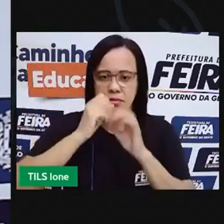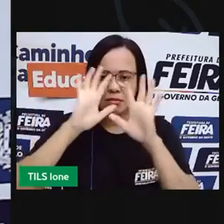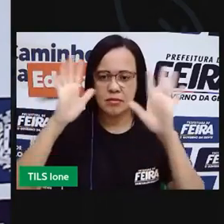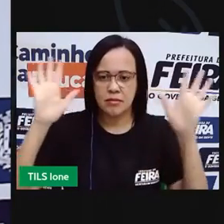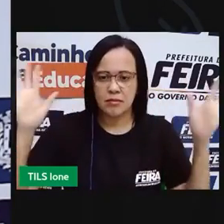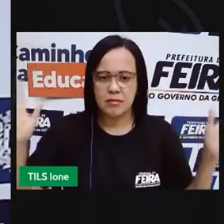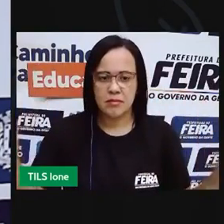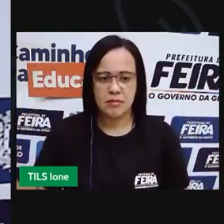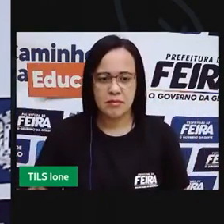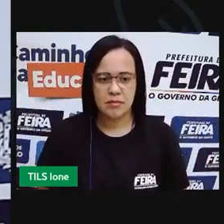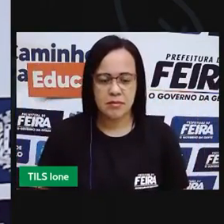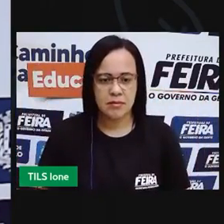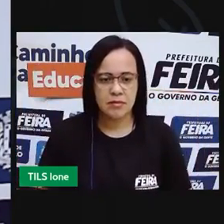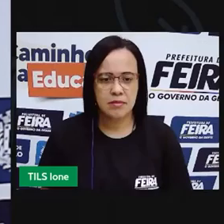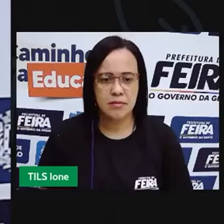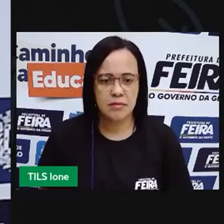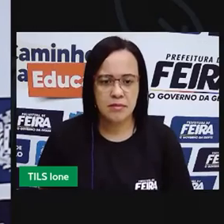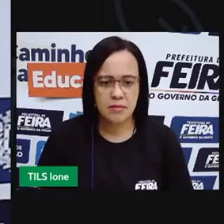o